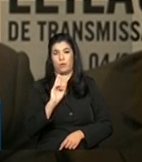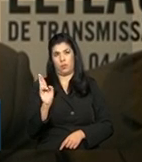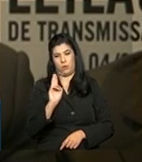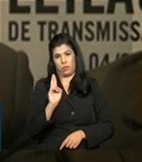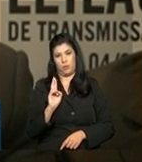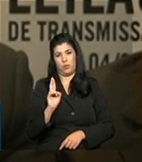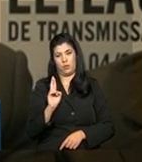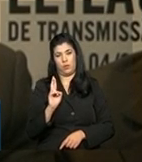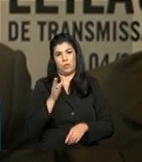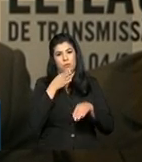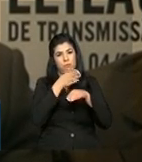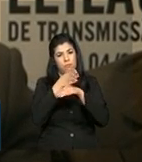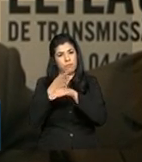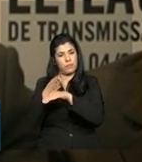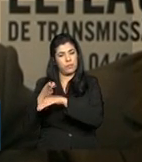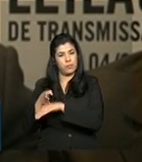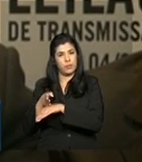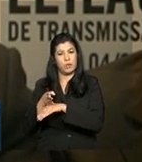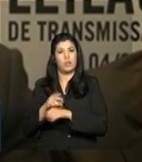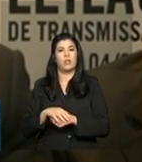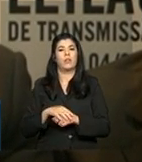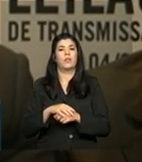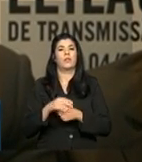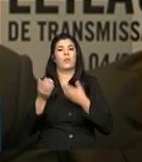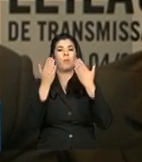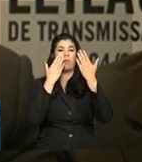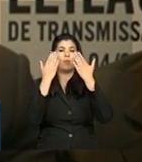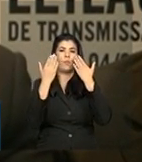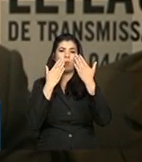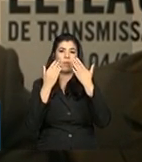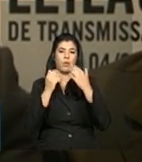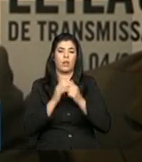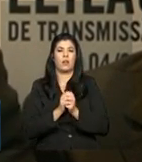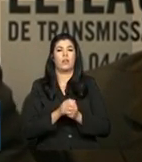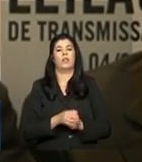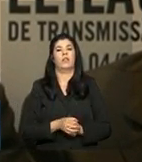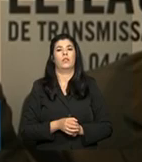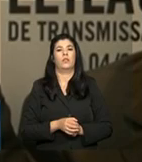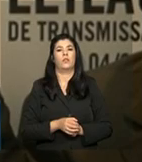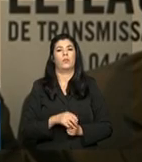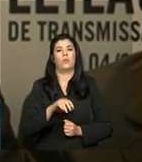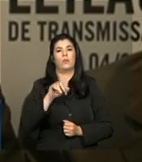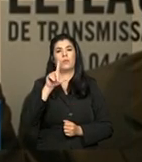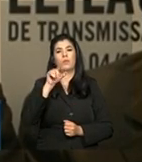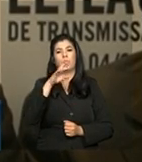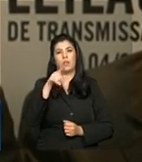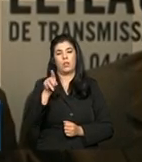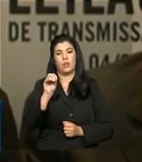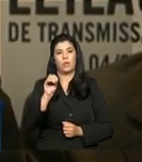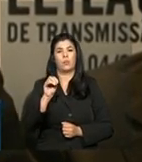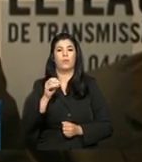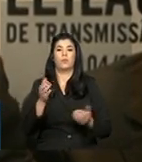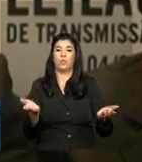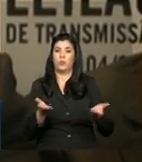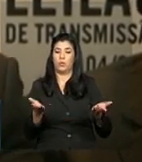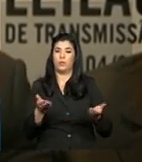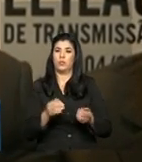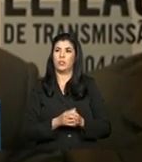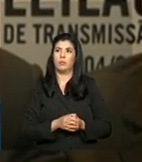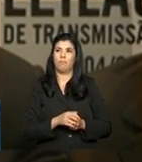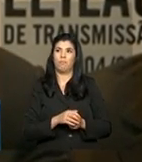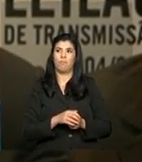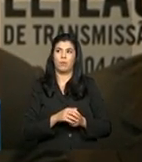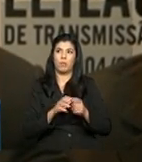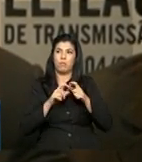em investimento, que associado ao leilão que foi realizado hoje, representa, digamos assim, um grande volume